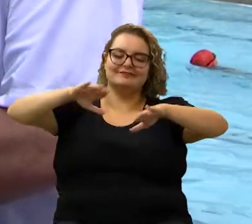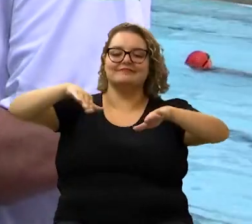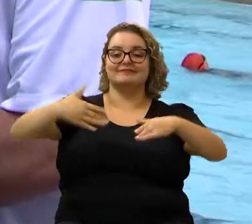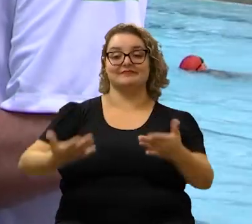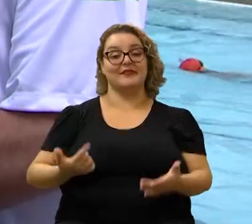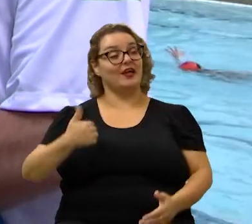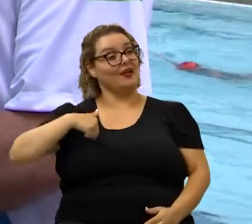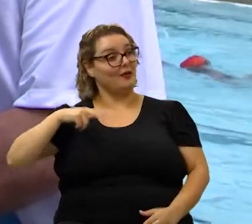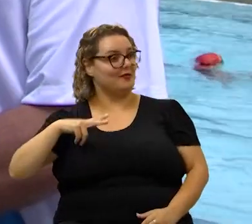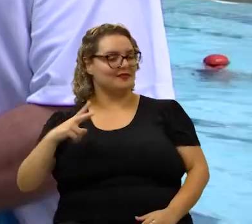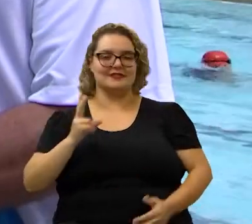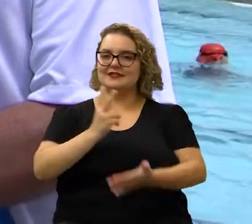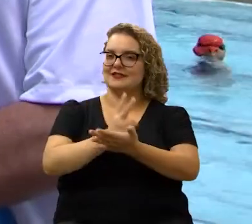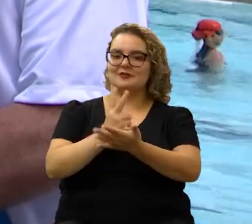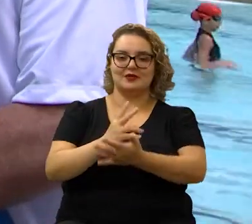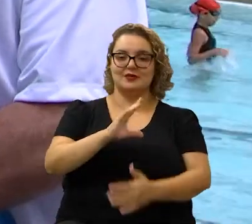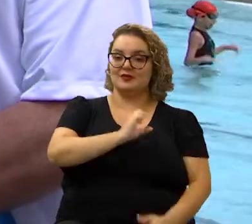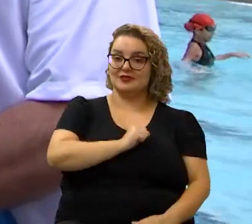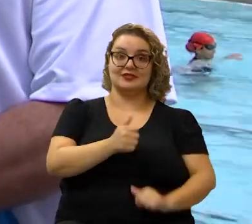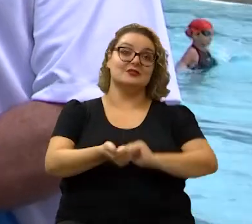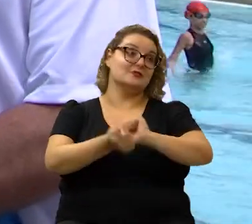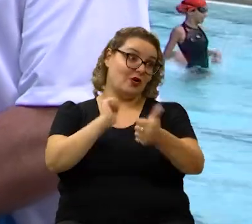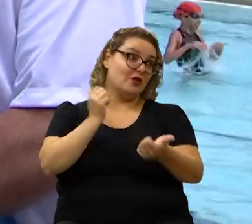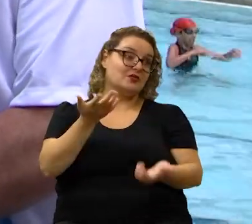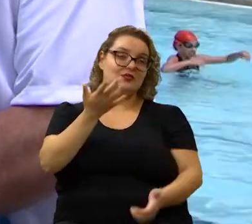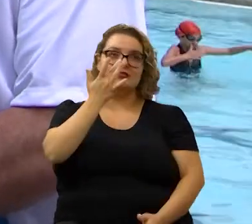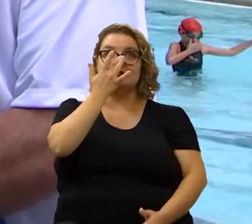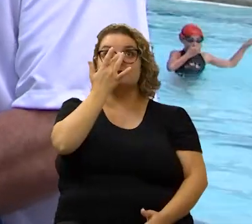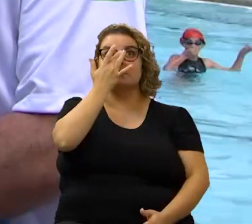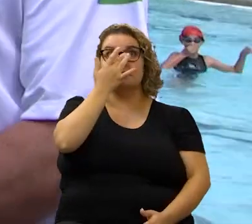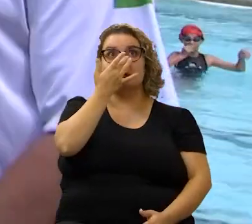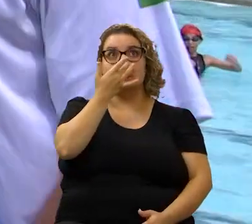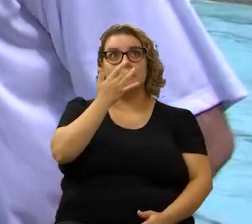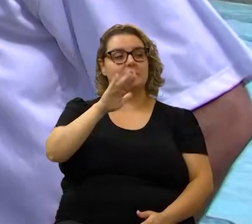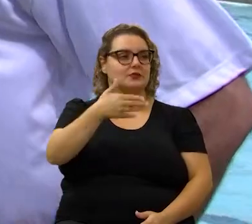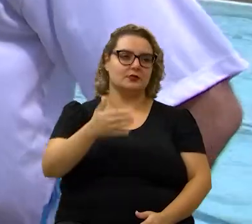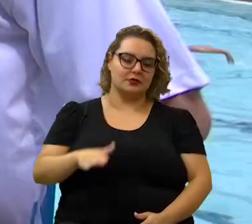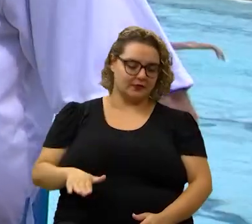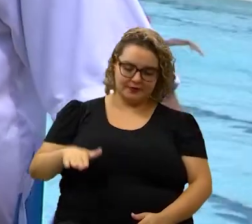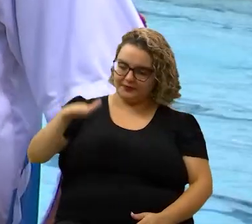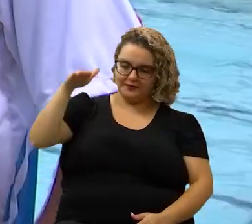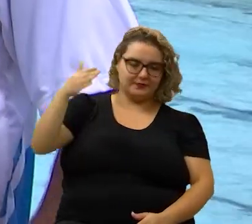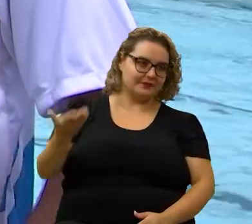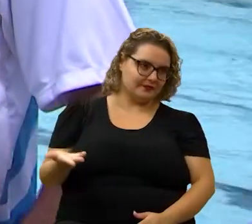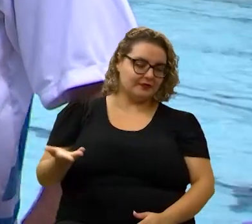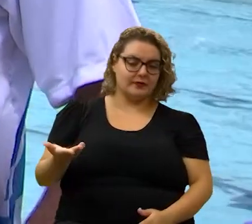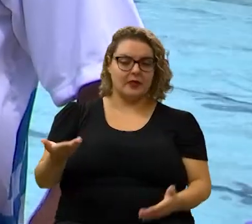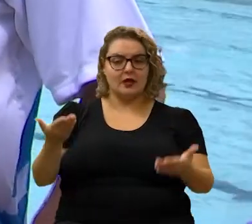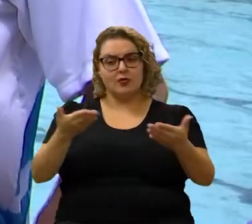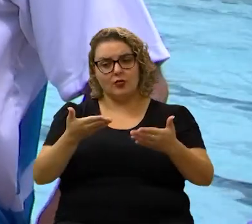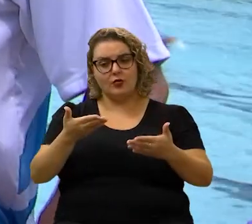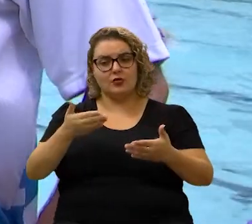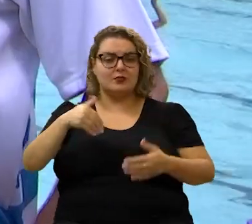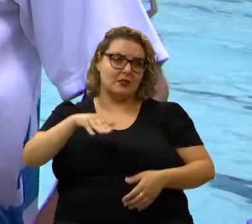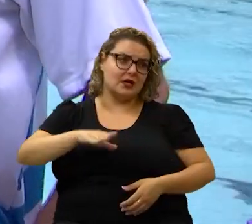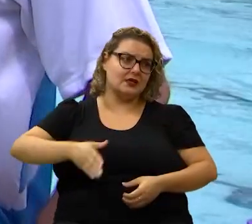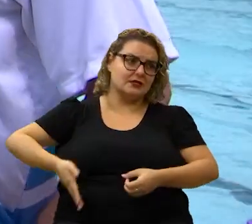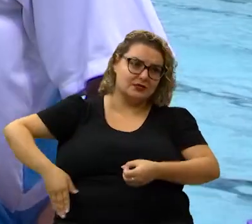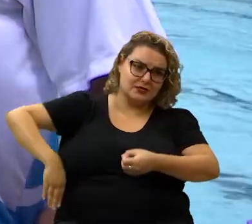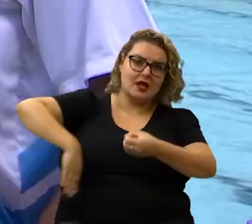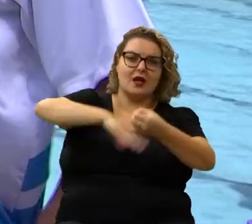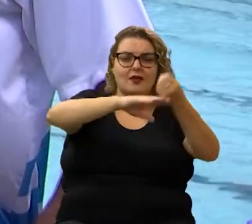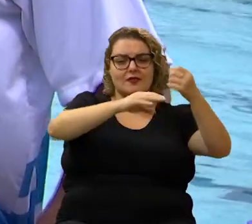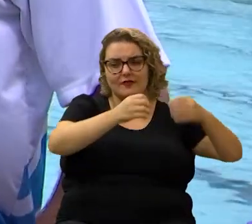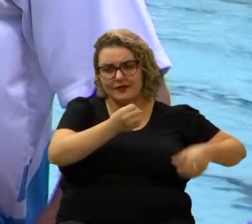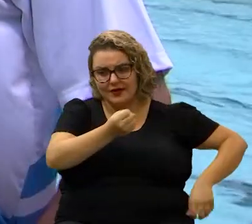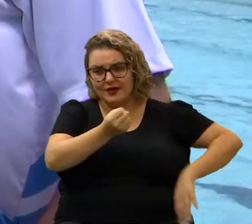piscina. Olha, eu particularmente sempre gostei muito de esporte, né? Desde de criancinha e tudo mais. Hoje eu jogo mais